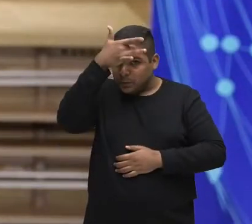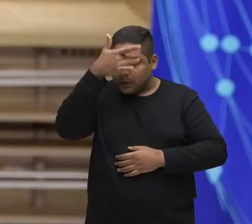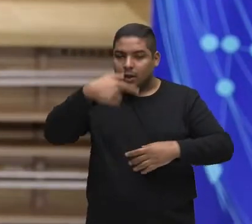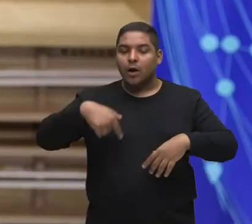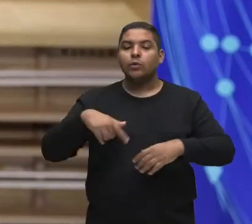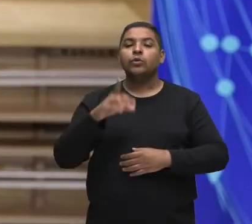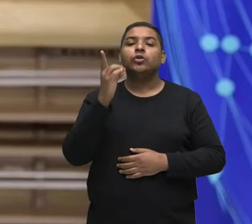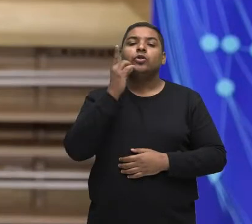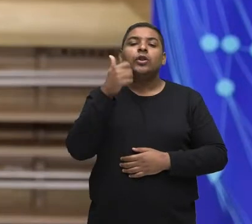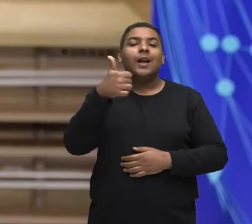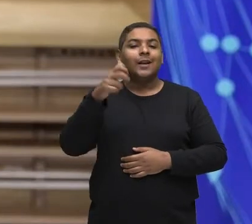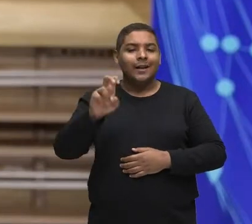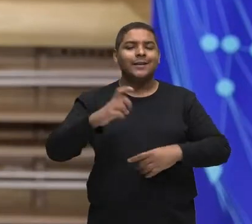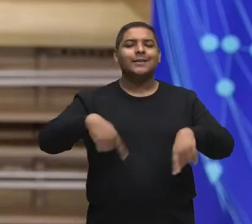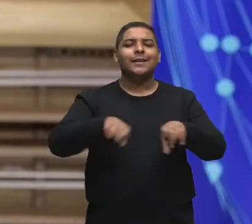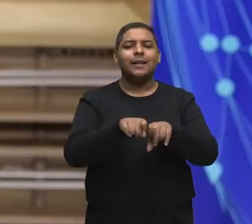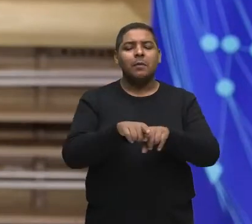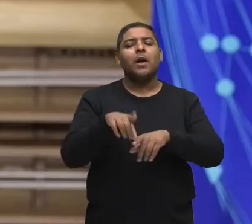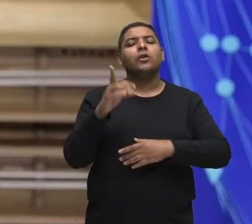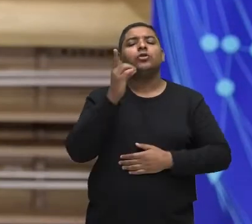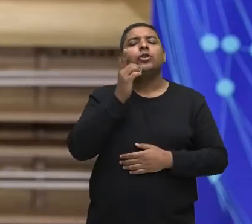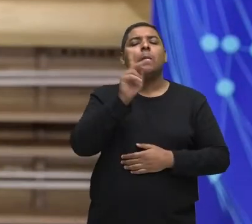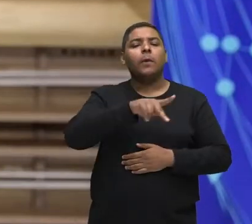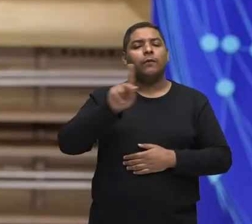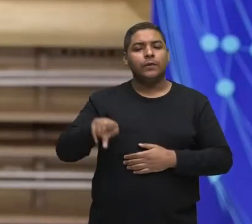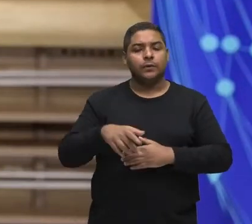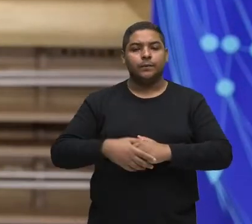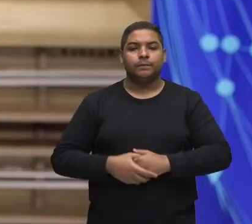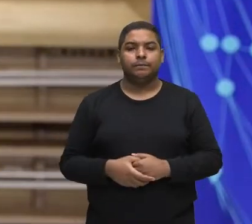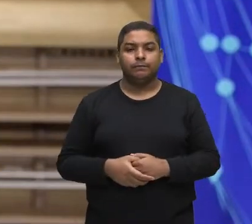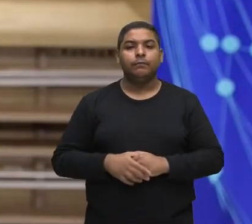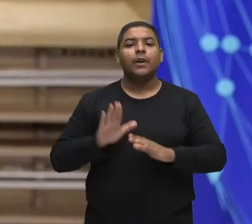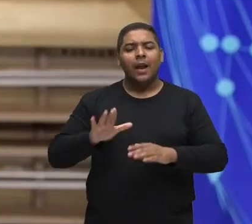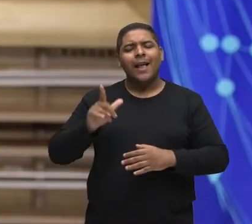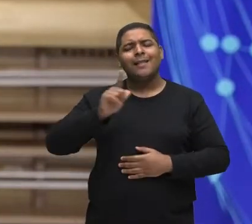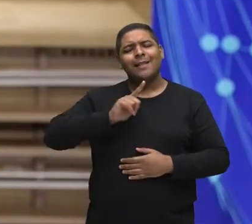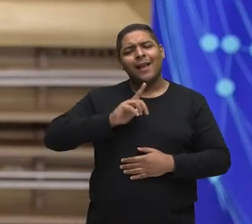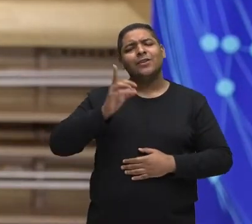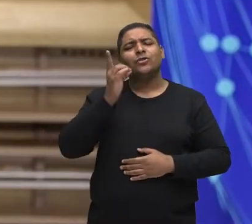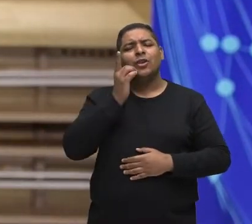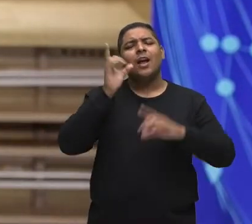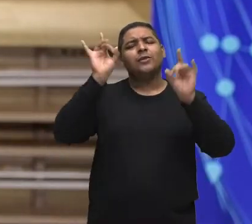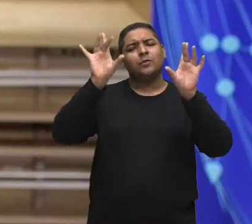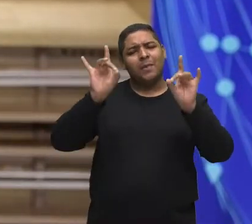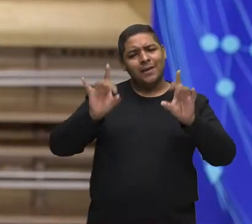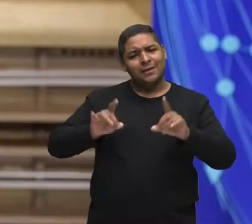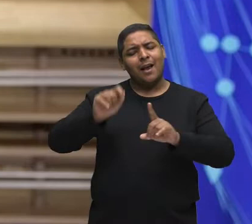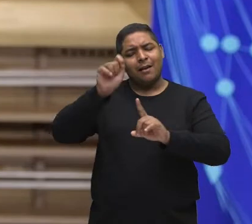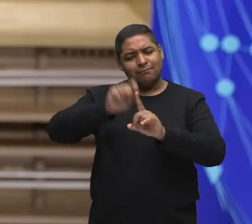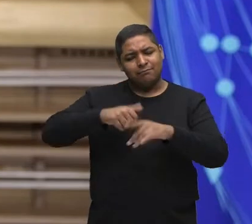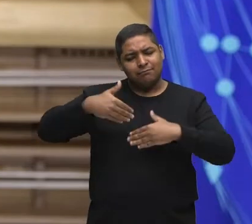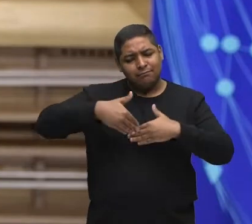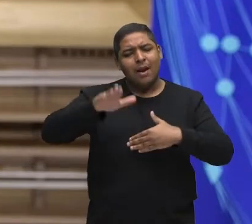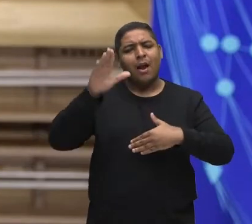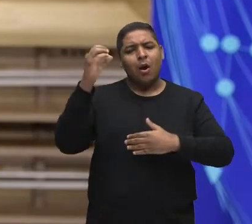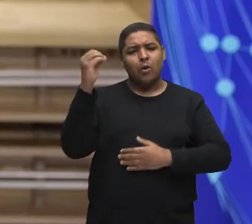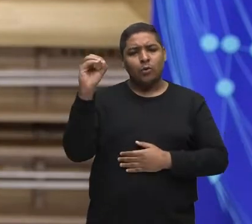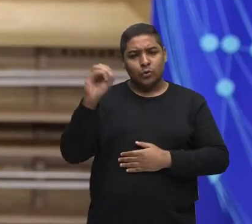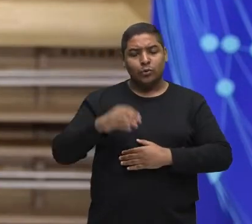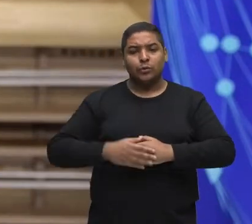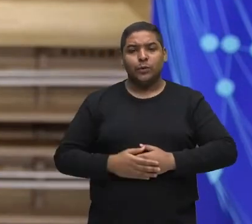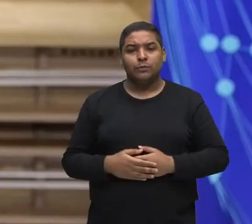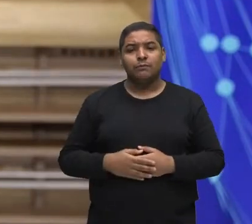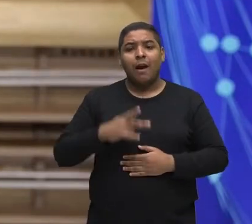dia 15 nós temos o Dia do Professor. E visto que nós temos datas muito importantes nesse mês, nada mais justo do que a